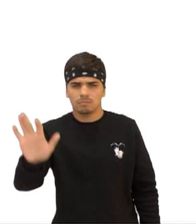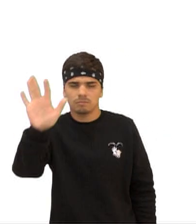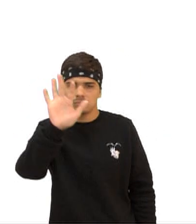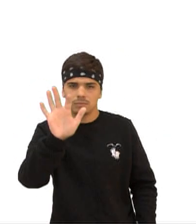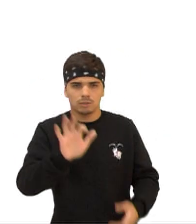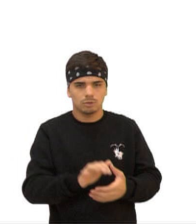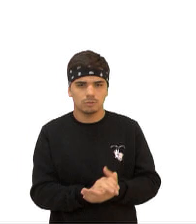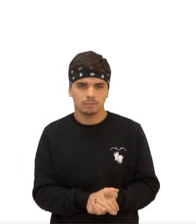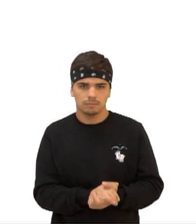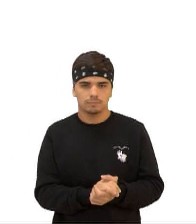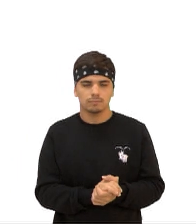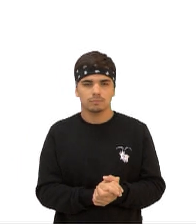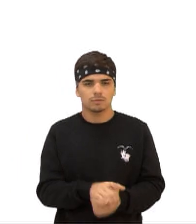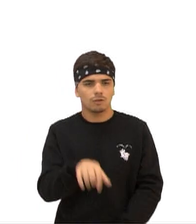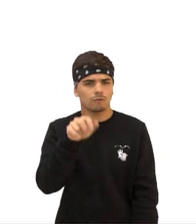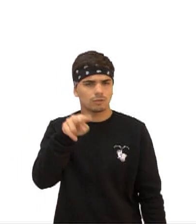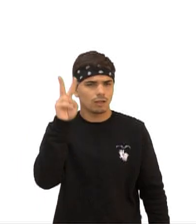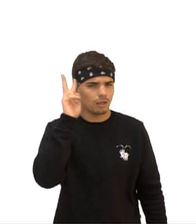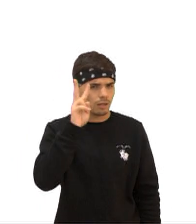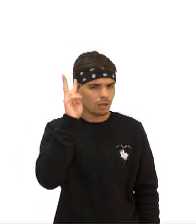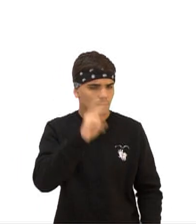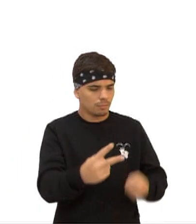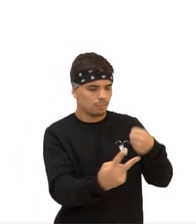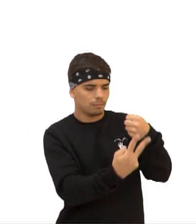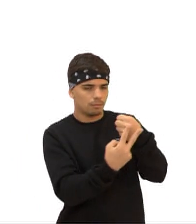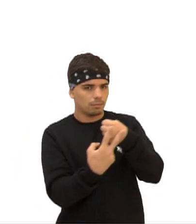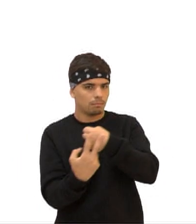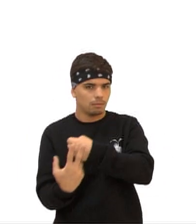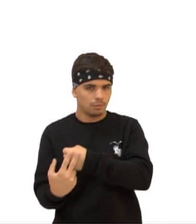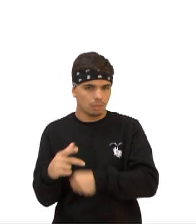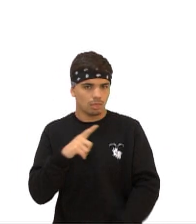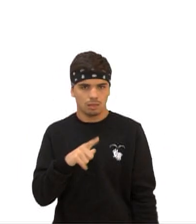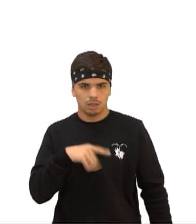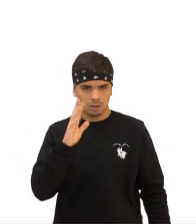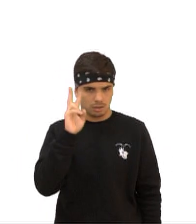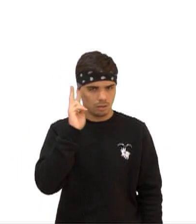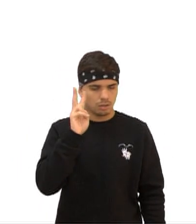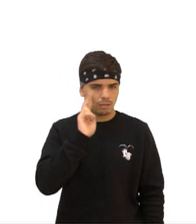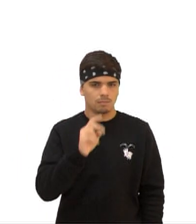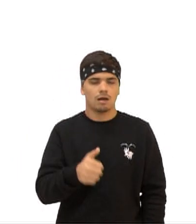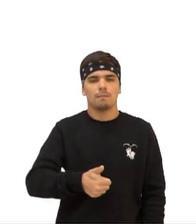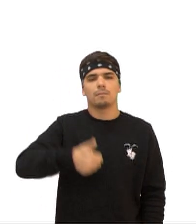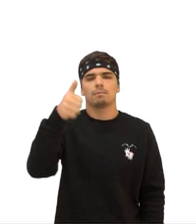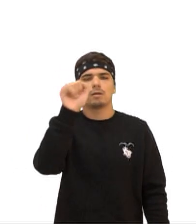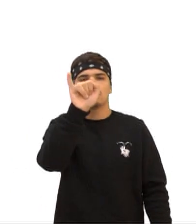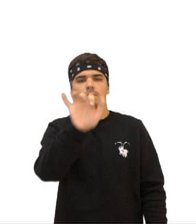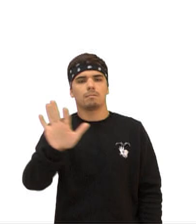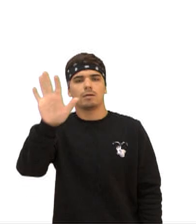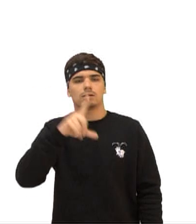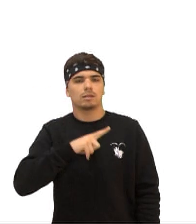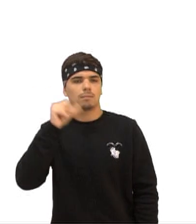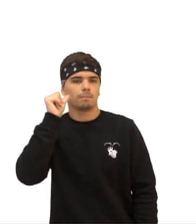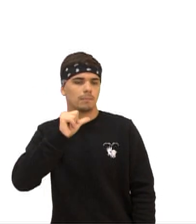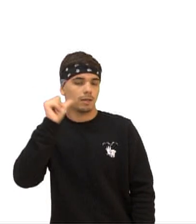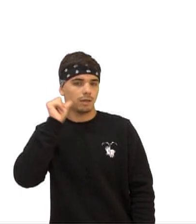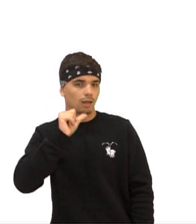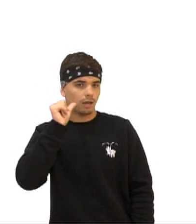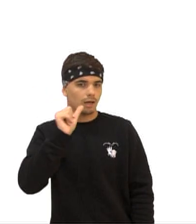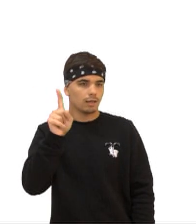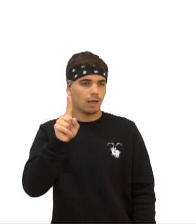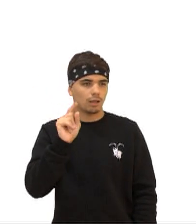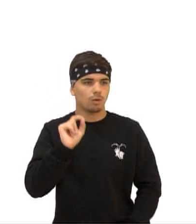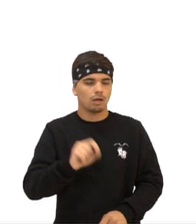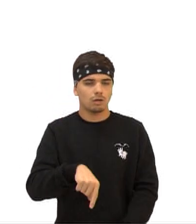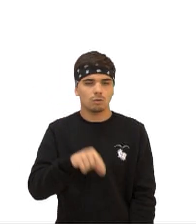em Candy Blue vocês lembram desses verbos nós já vimos Então ela na primeira figura eu tenho uma menina e ela está